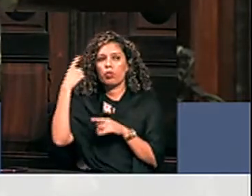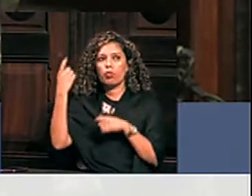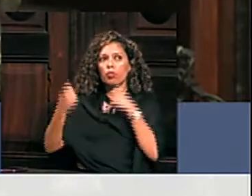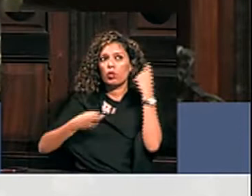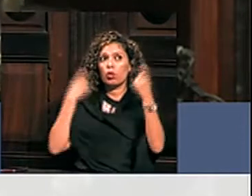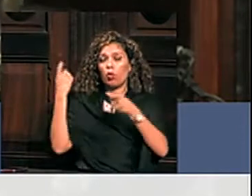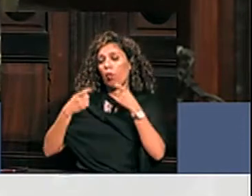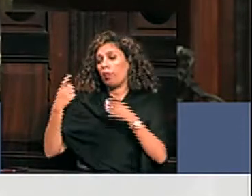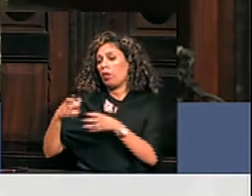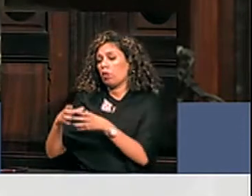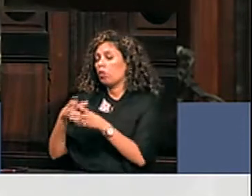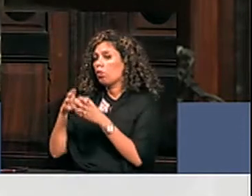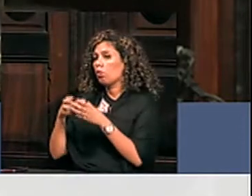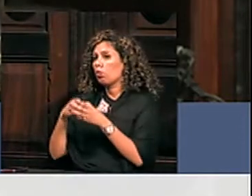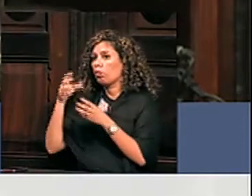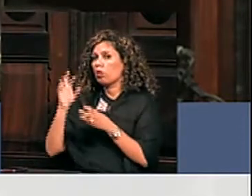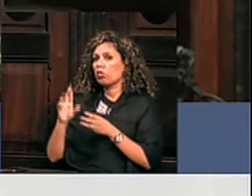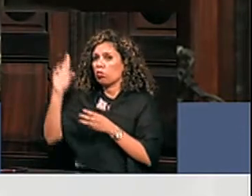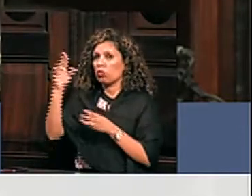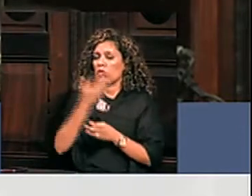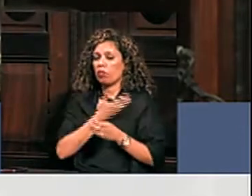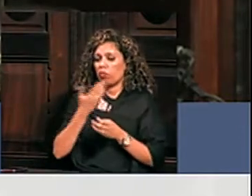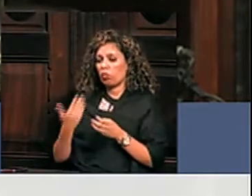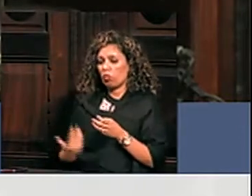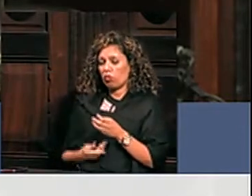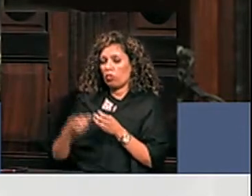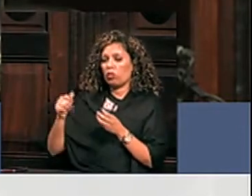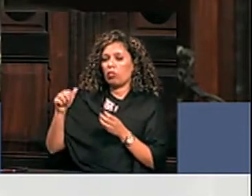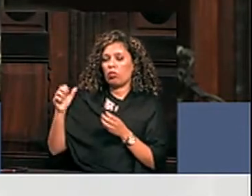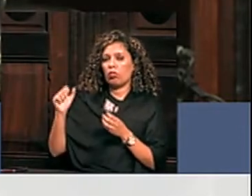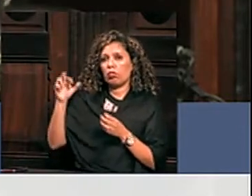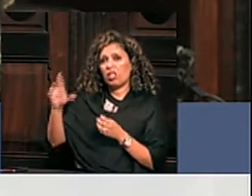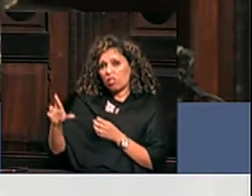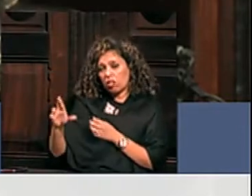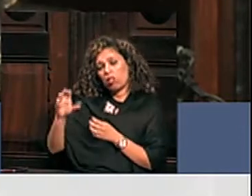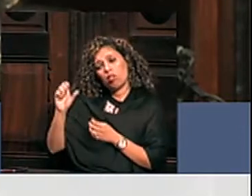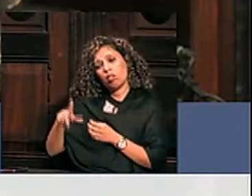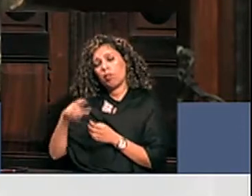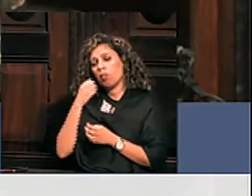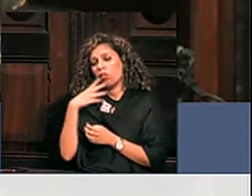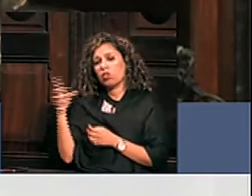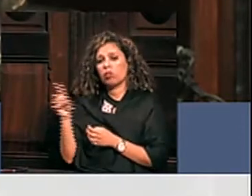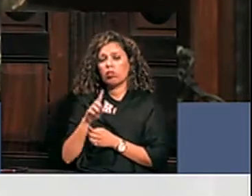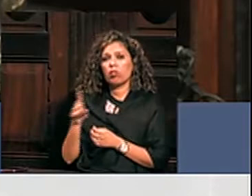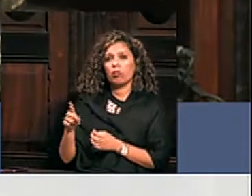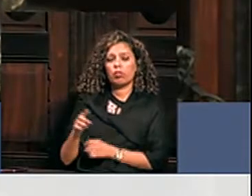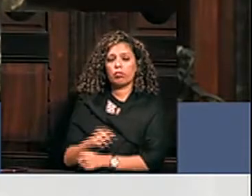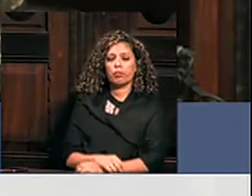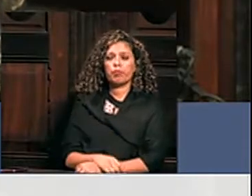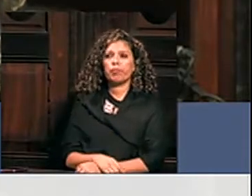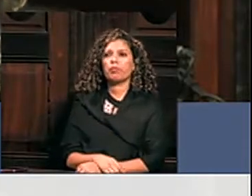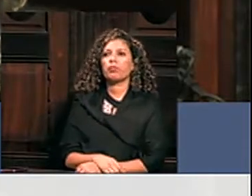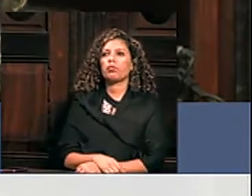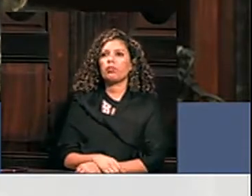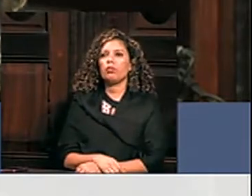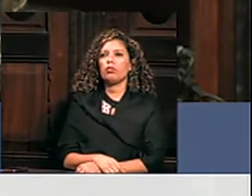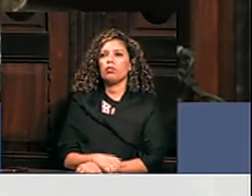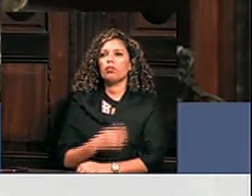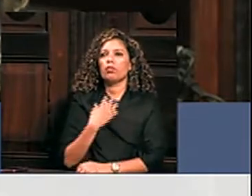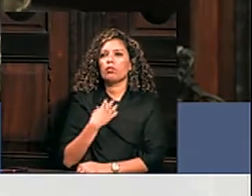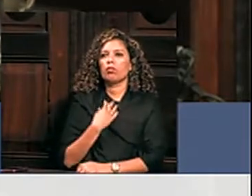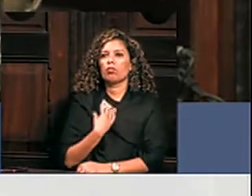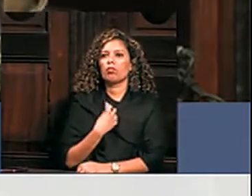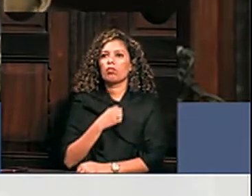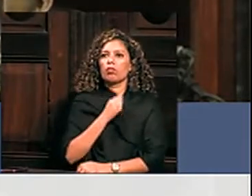procurador não pode ficar dando parecer para o entendimento A ou B nos projetos aprovados... Mas eu gostaria, senhor presidente... Não, sem problema, eu só